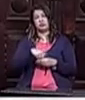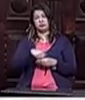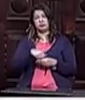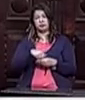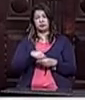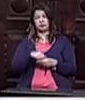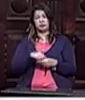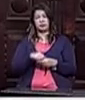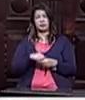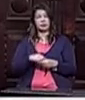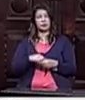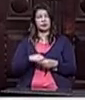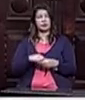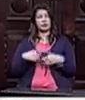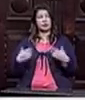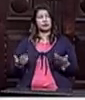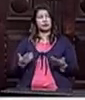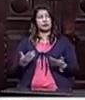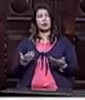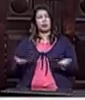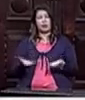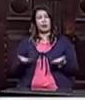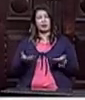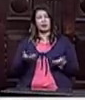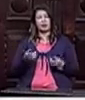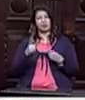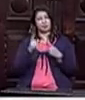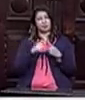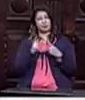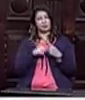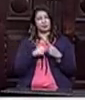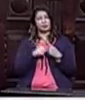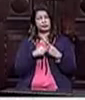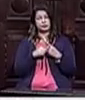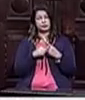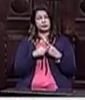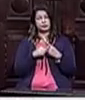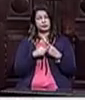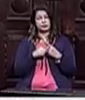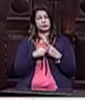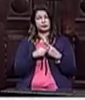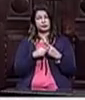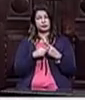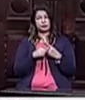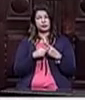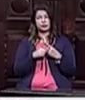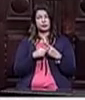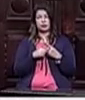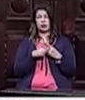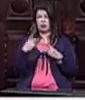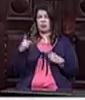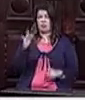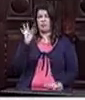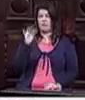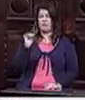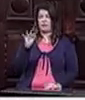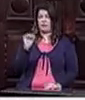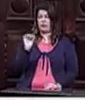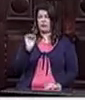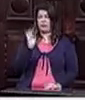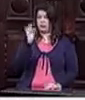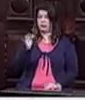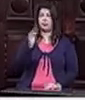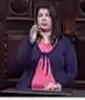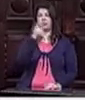nós apresentamos destaques que serão defendidos hoje aqui. Primeiro, a previsão do déficit para